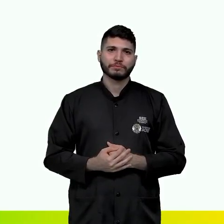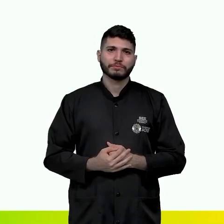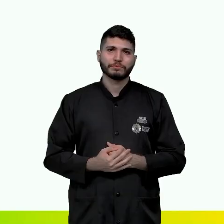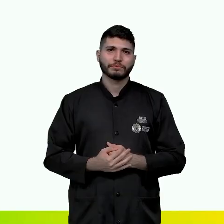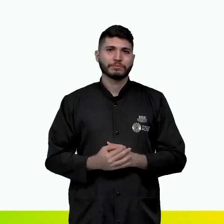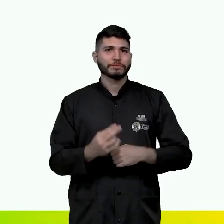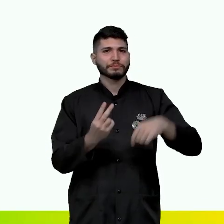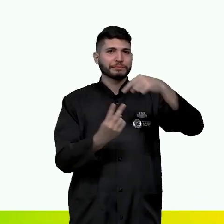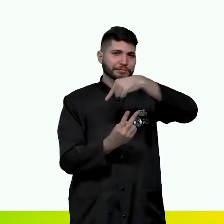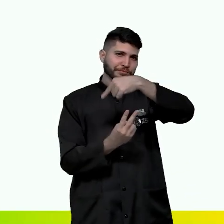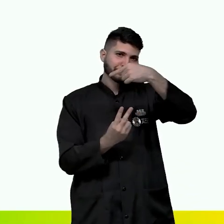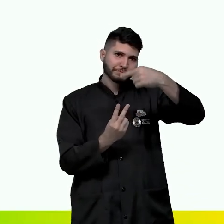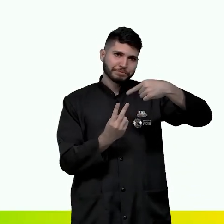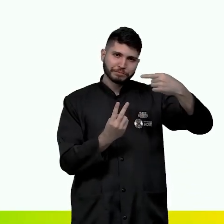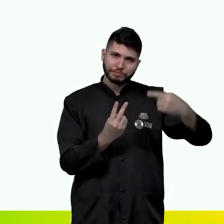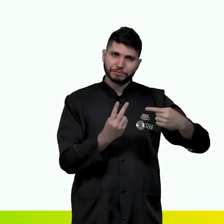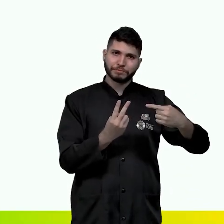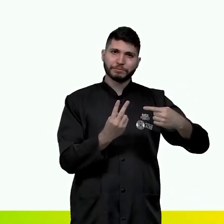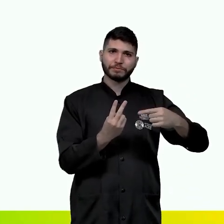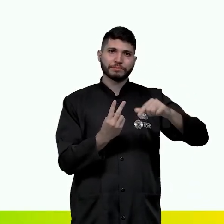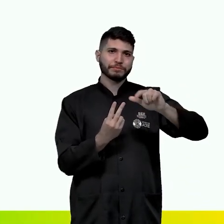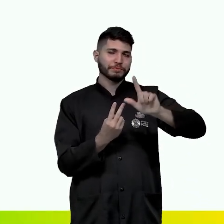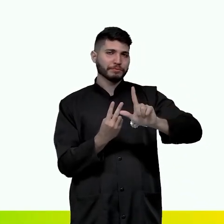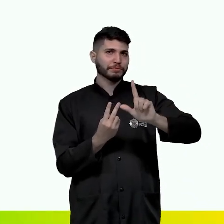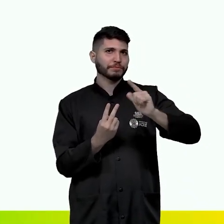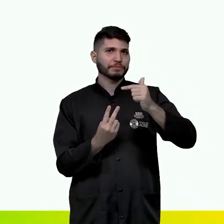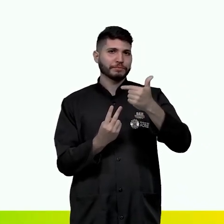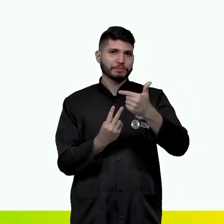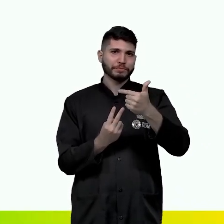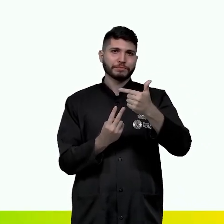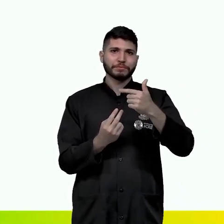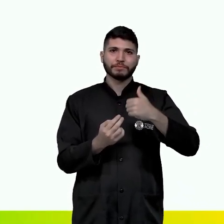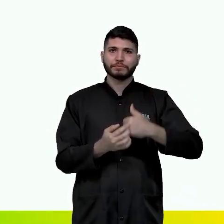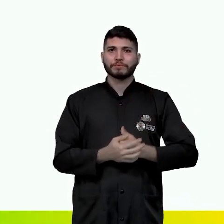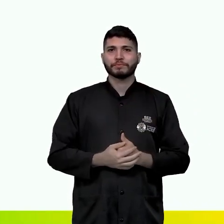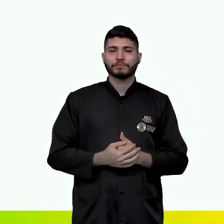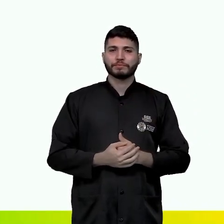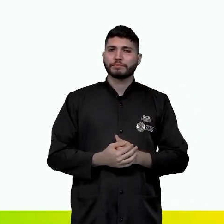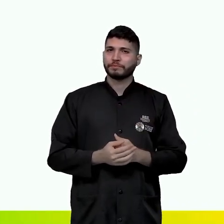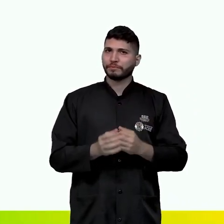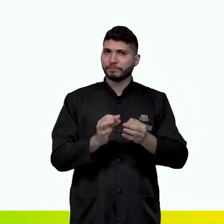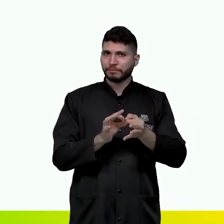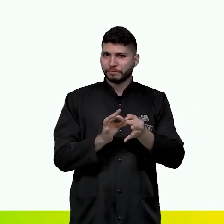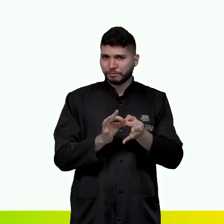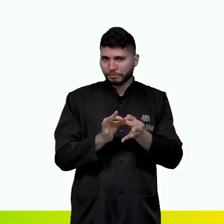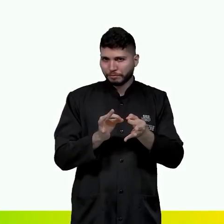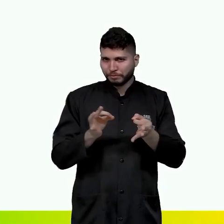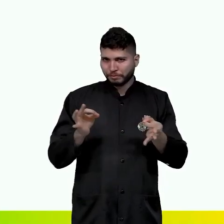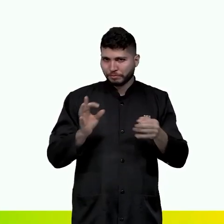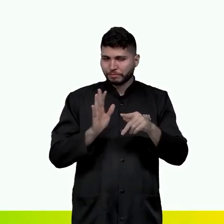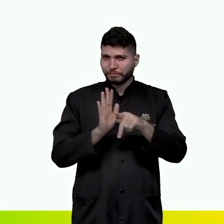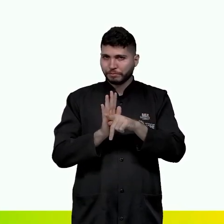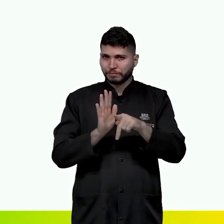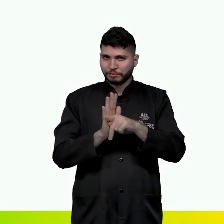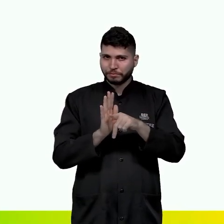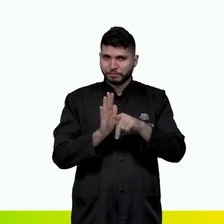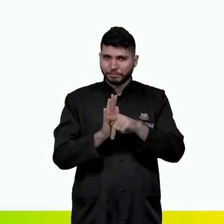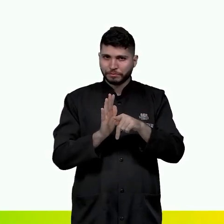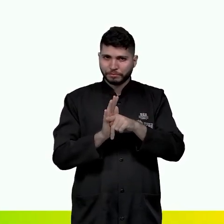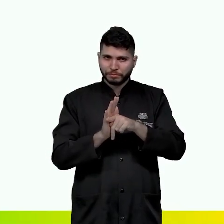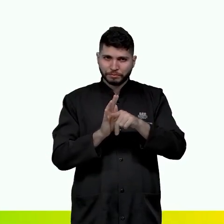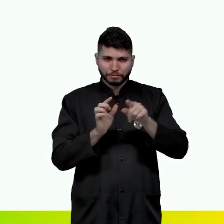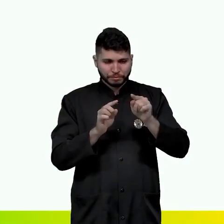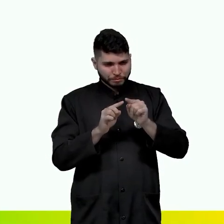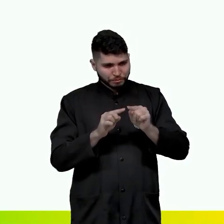πl ao quadrado. E ela está para o comprimento da própria circunferência de raio